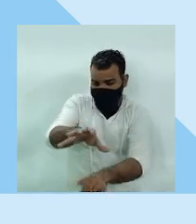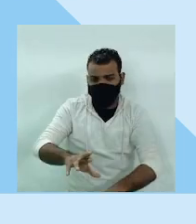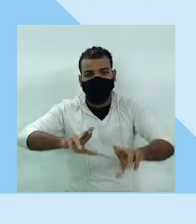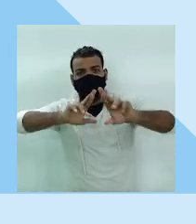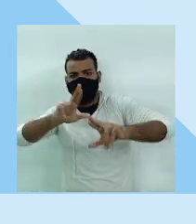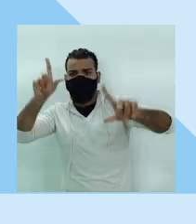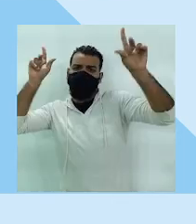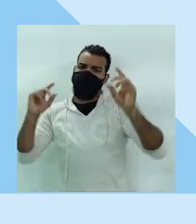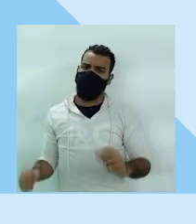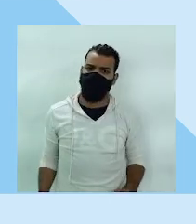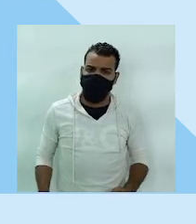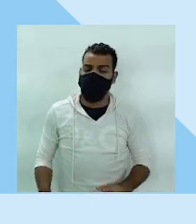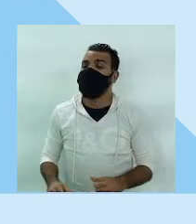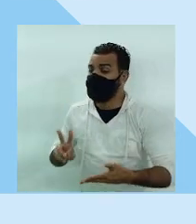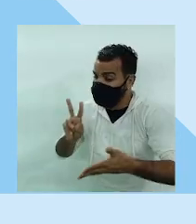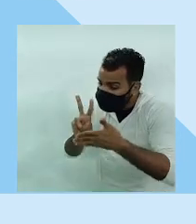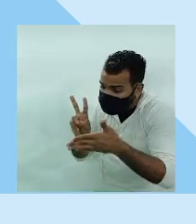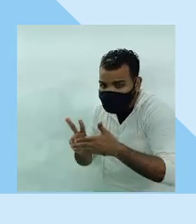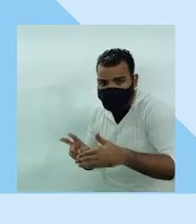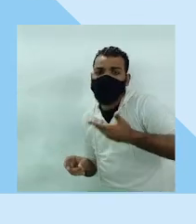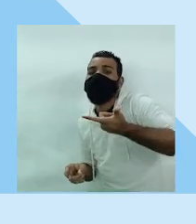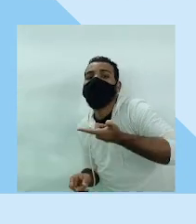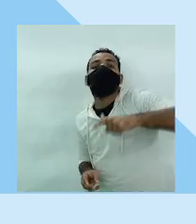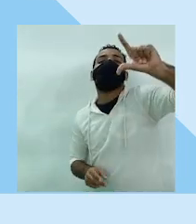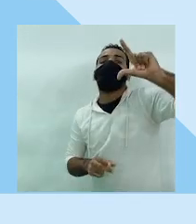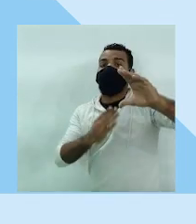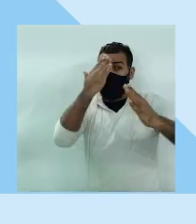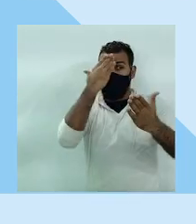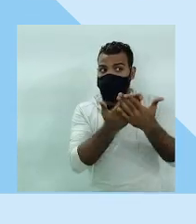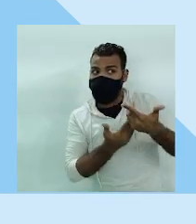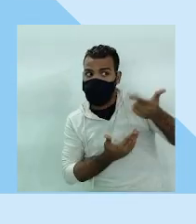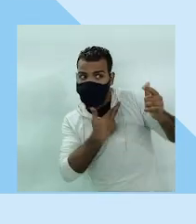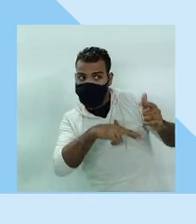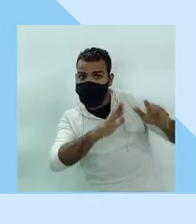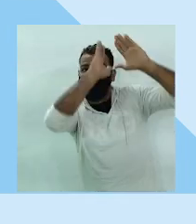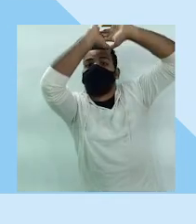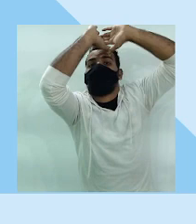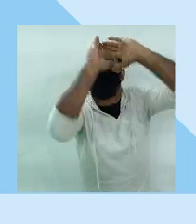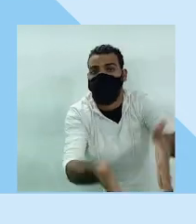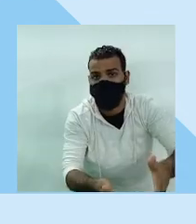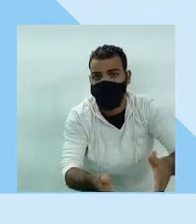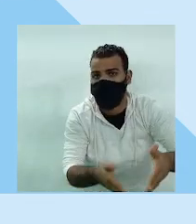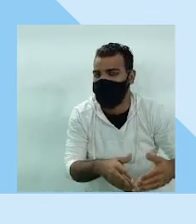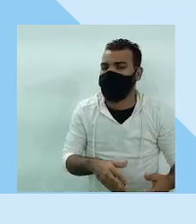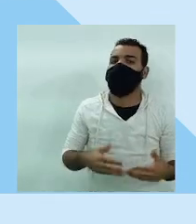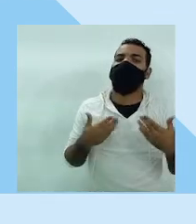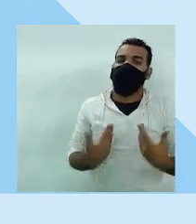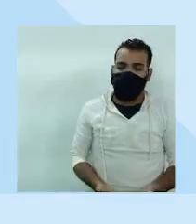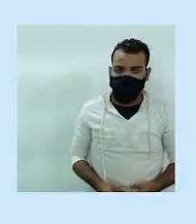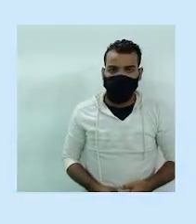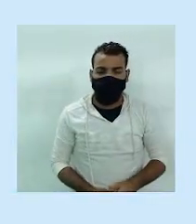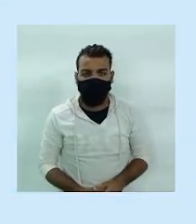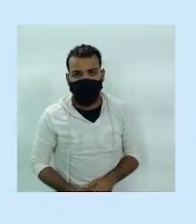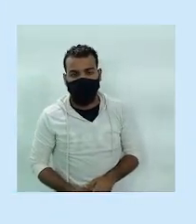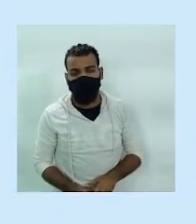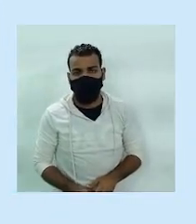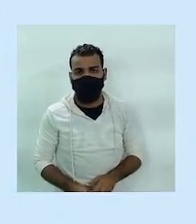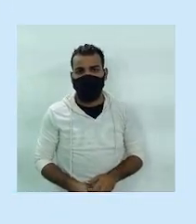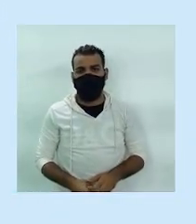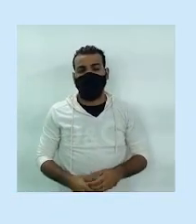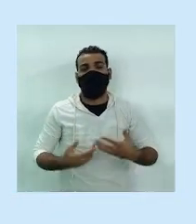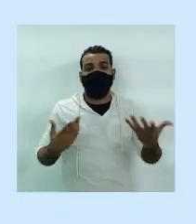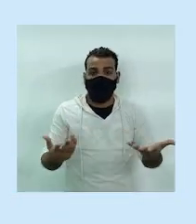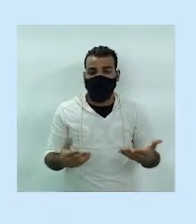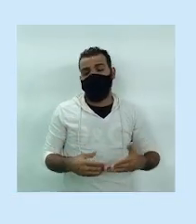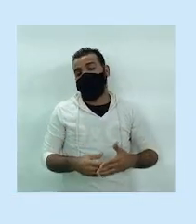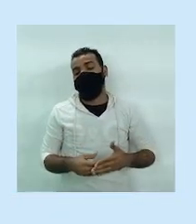totalmente distintos. Ou seja, você tem um monoteísmo, né, e temos aí os